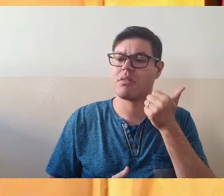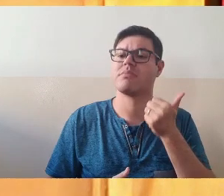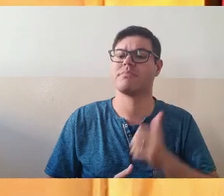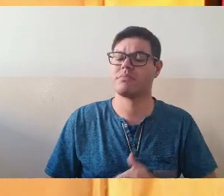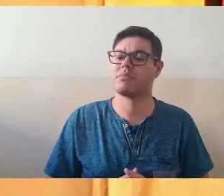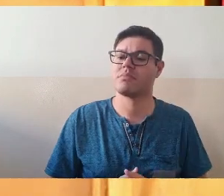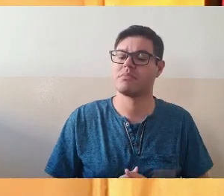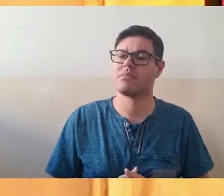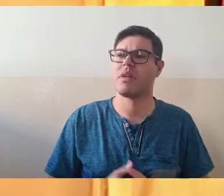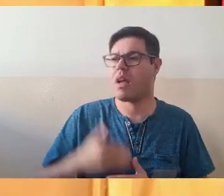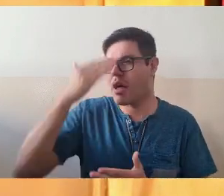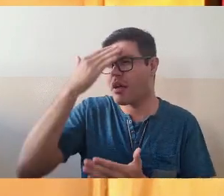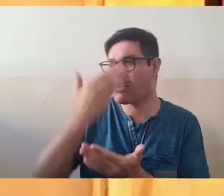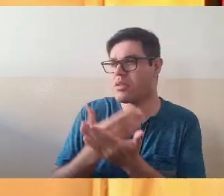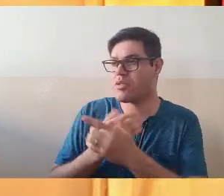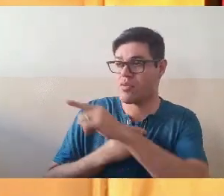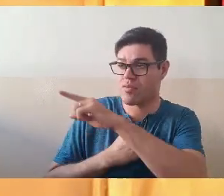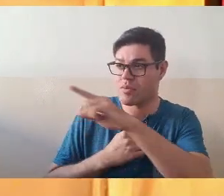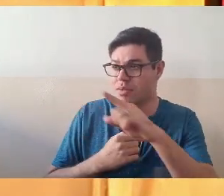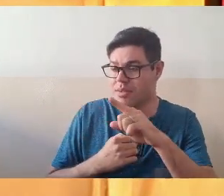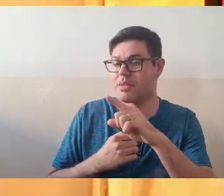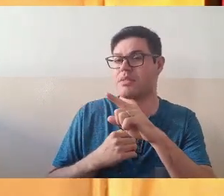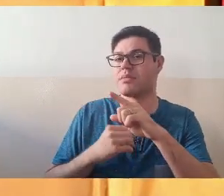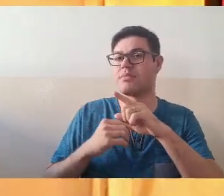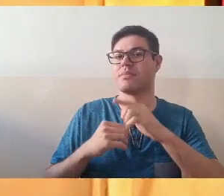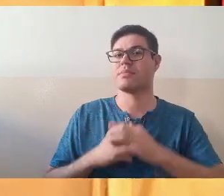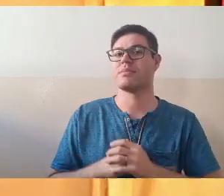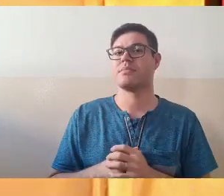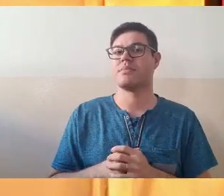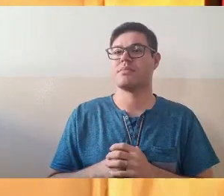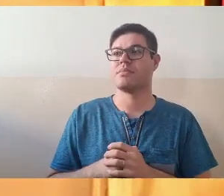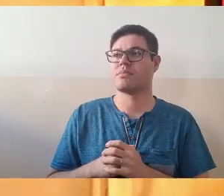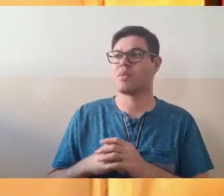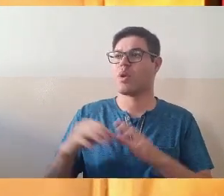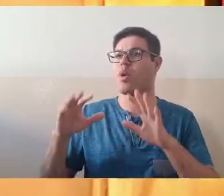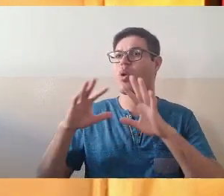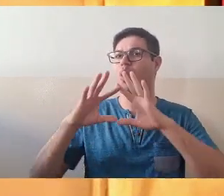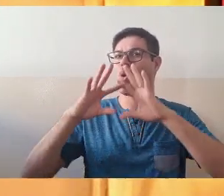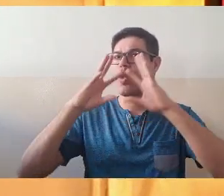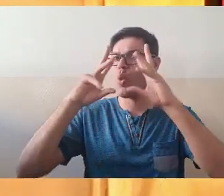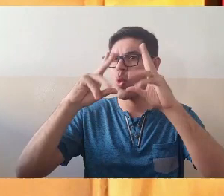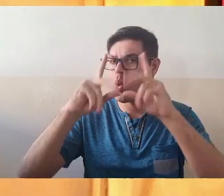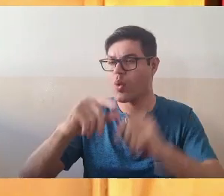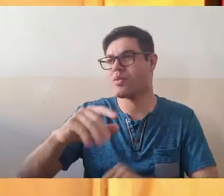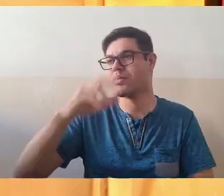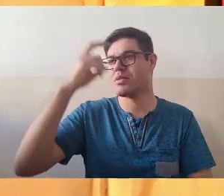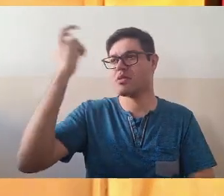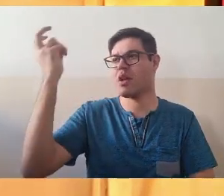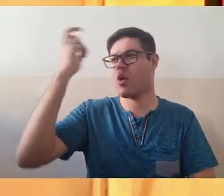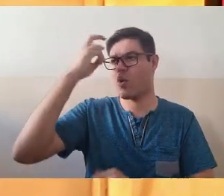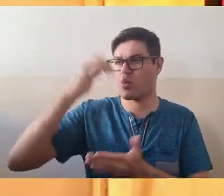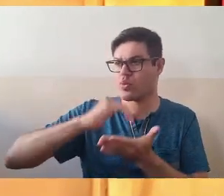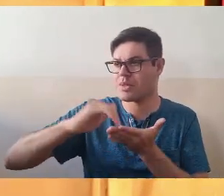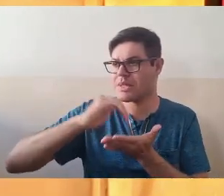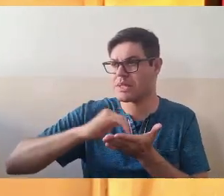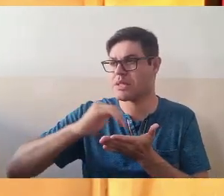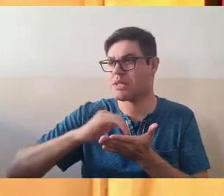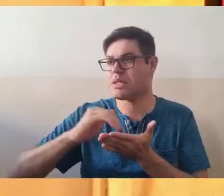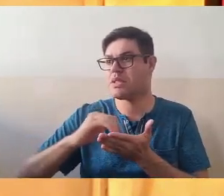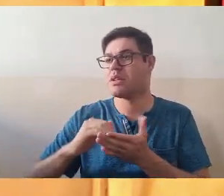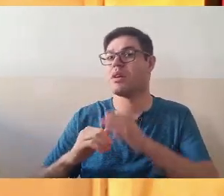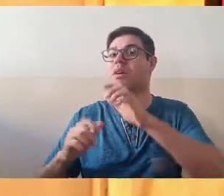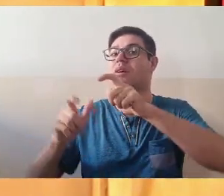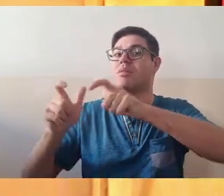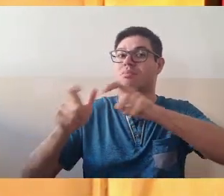eu acredito que vocês ainda possam, todos da Secretaria da Cultura possam ainda, com as outras